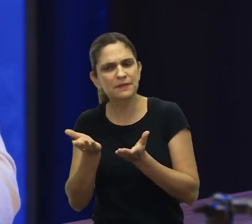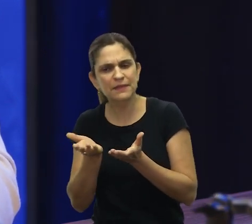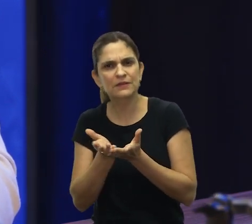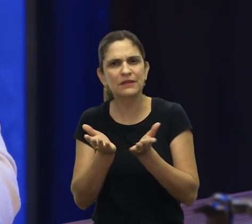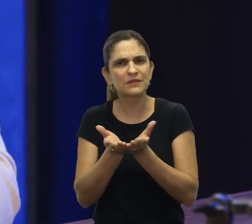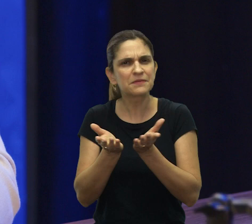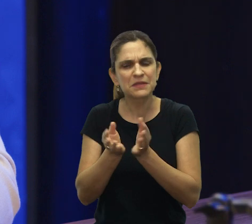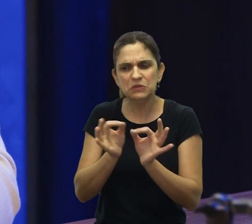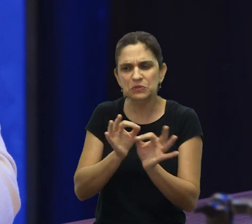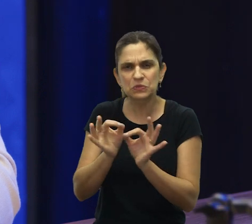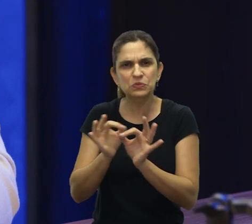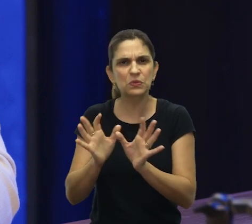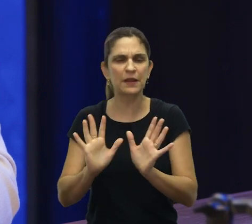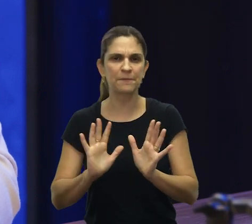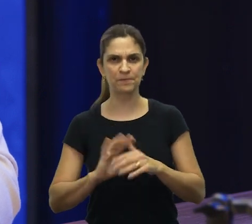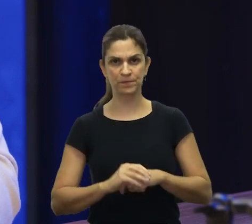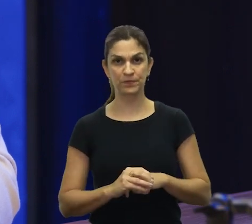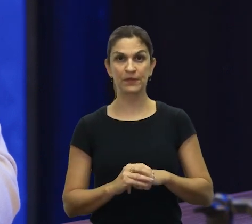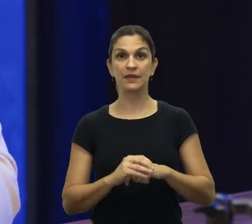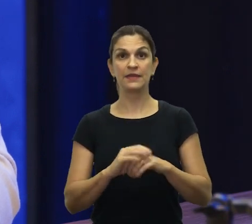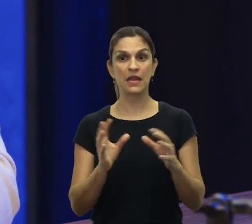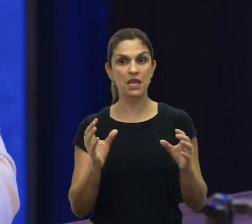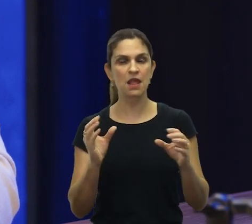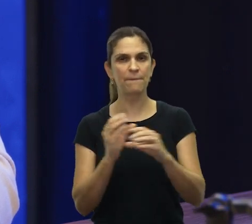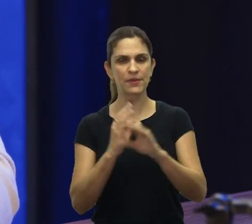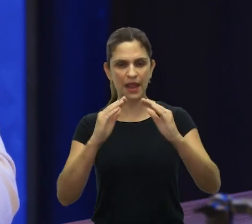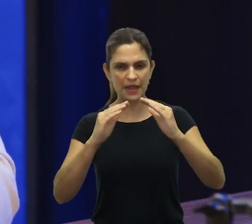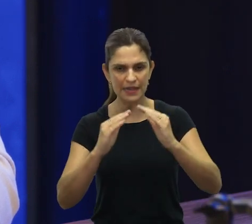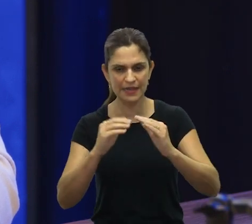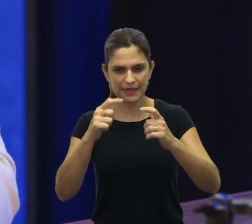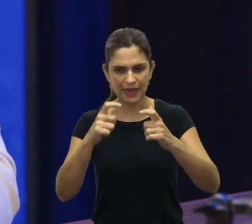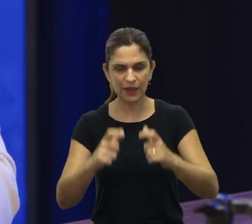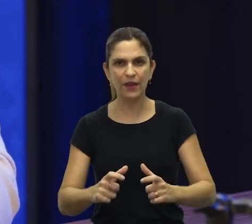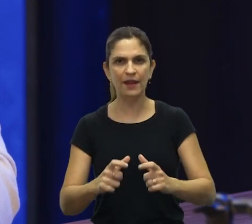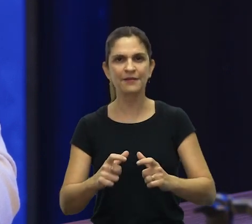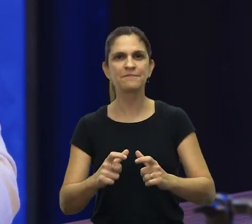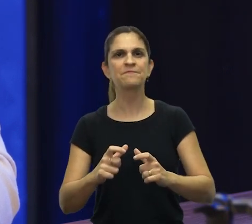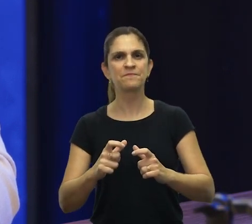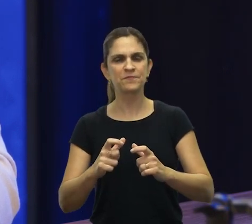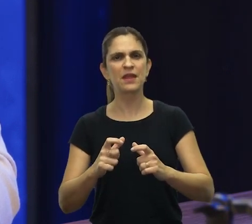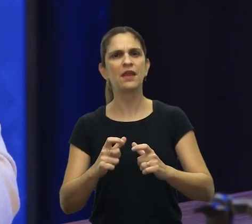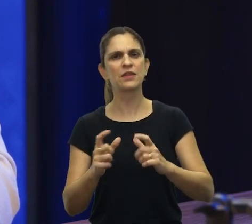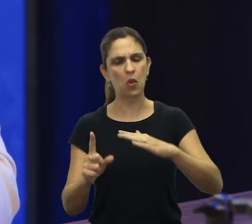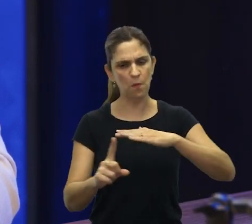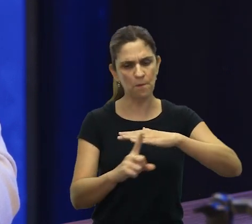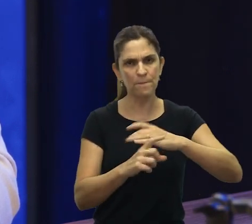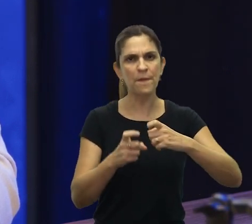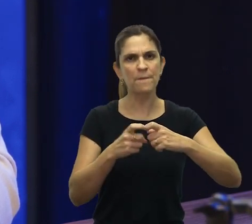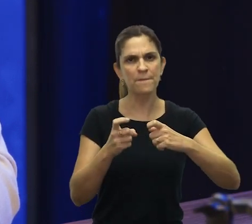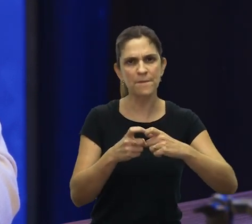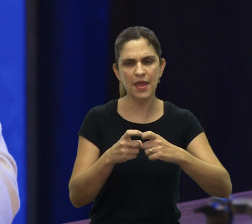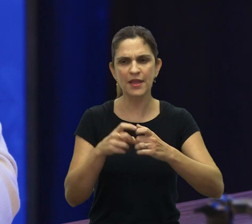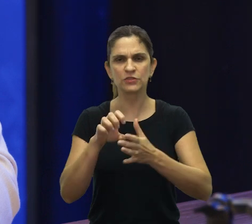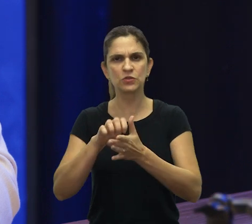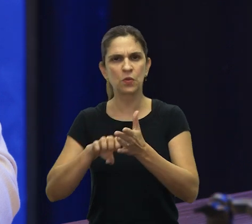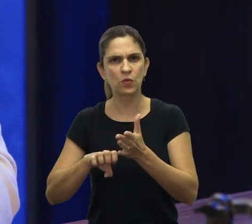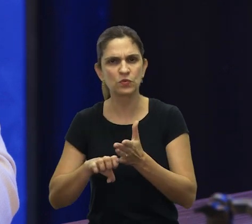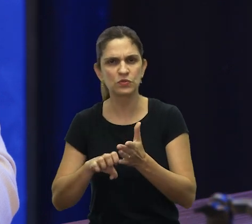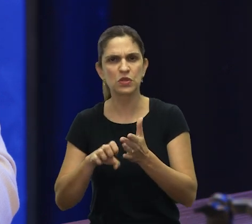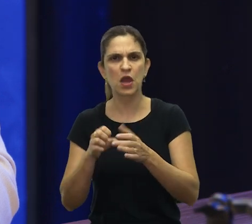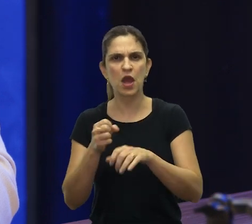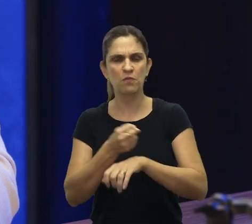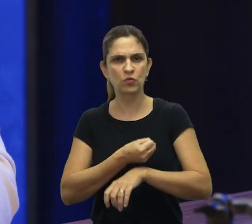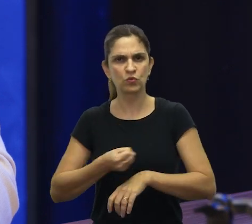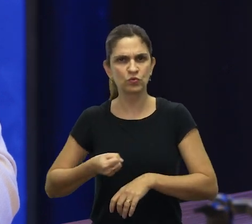dessa consulta integrada e resolutiva, onde a paciente consulta, já faz o ultrassom, se houver necessidade, já